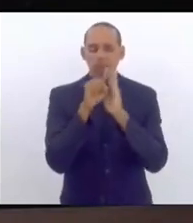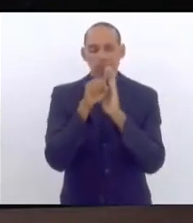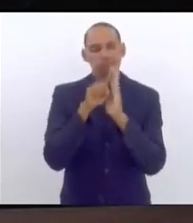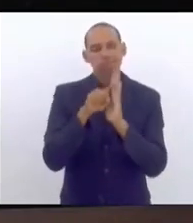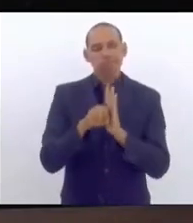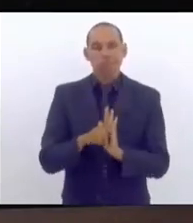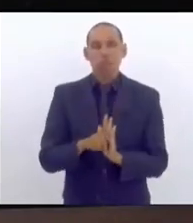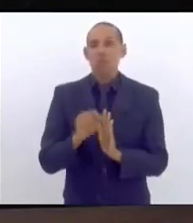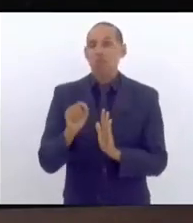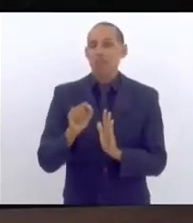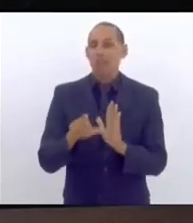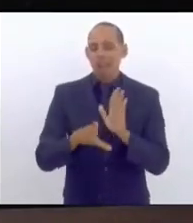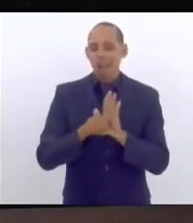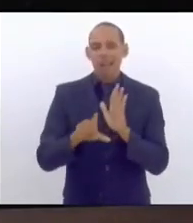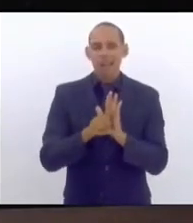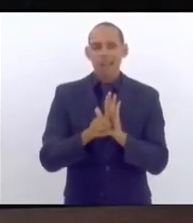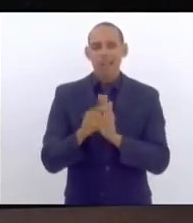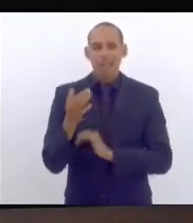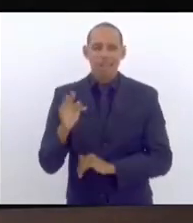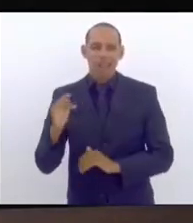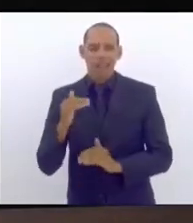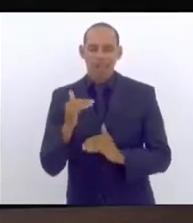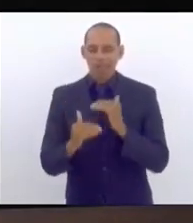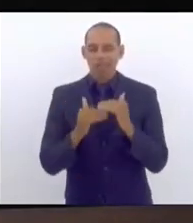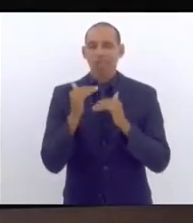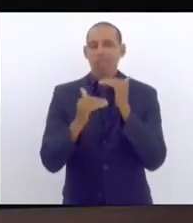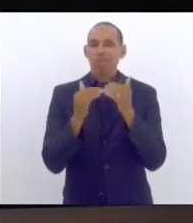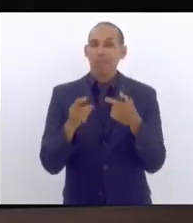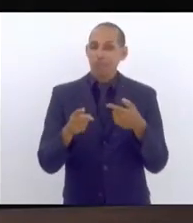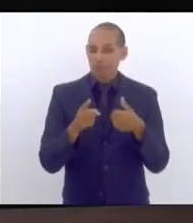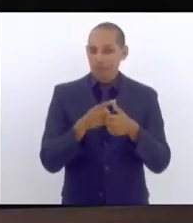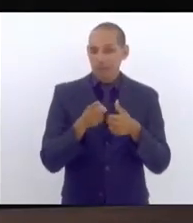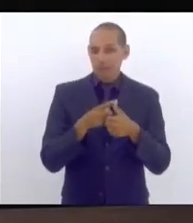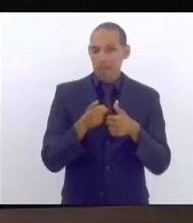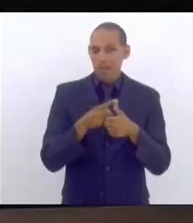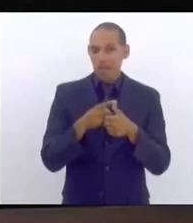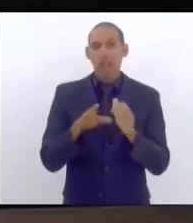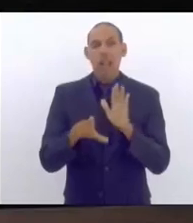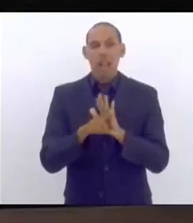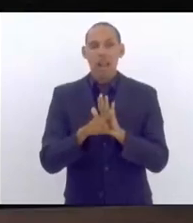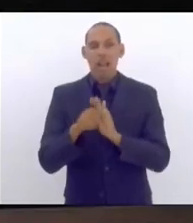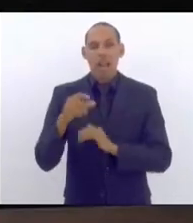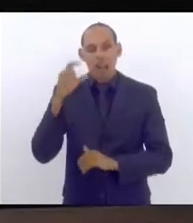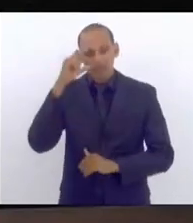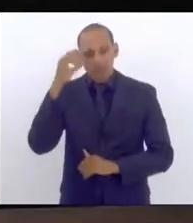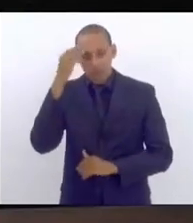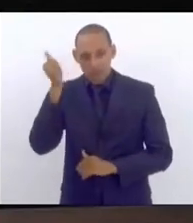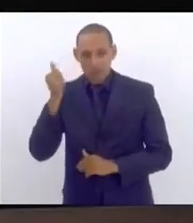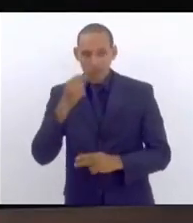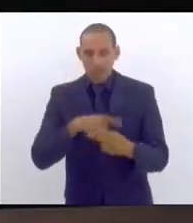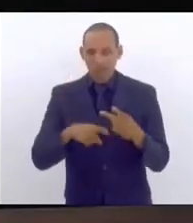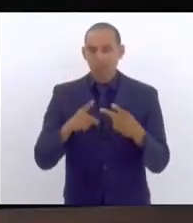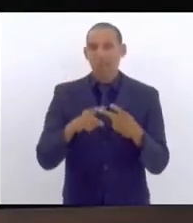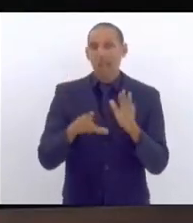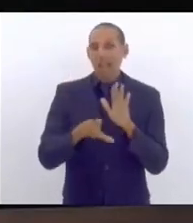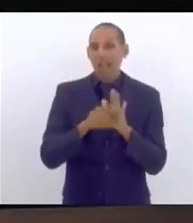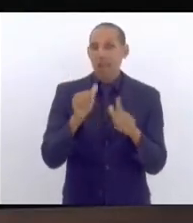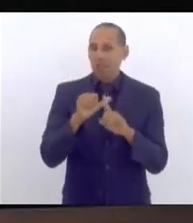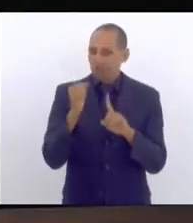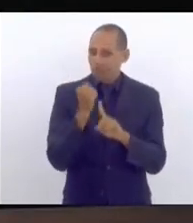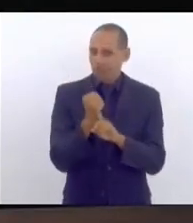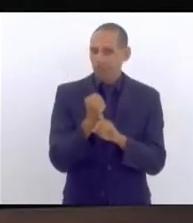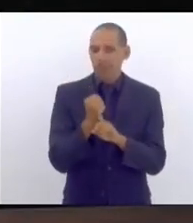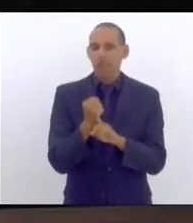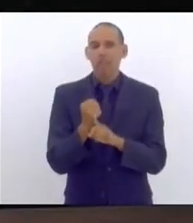da evolução da legislação federal, a gente vai ver que primeiro foi a Lei Maria da Penha, em seguida a Lei do Feminicídio. Ela prevê